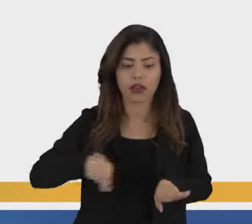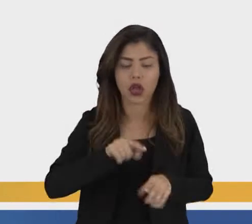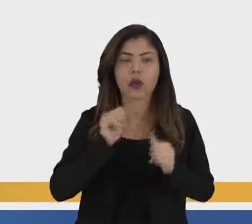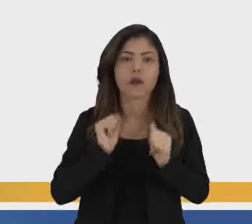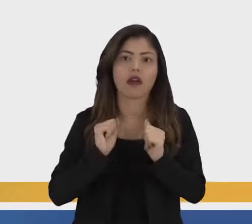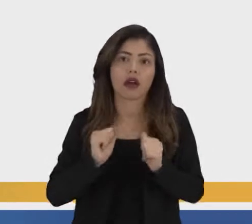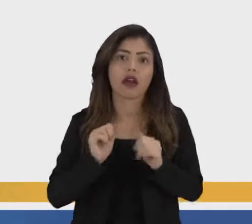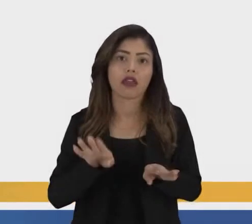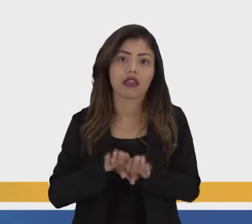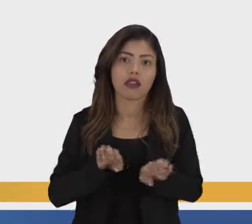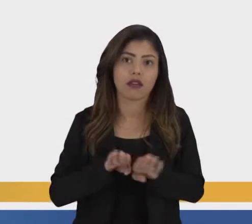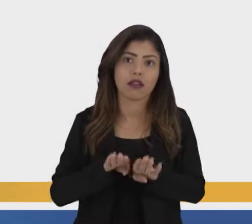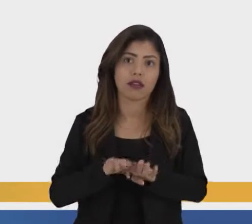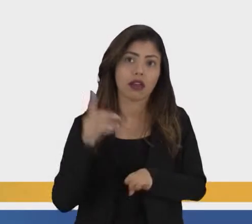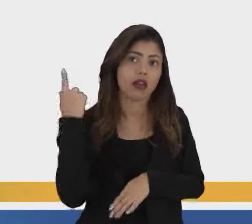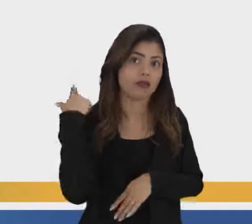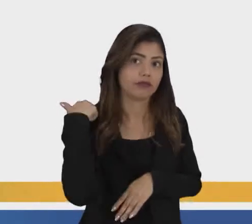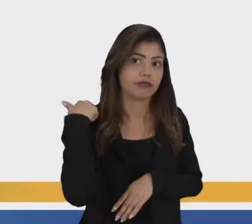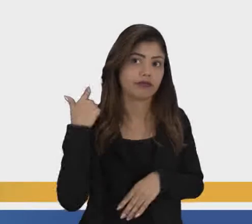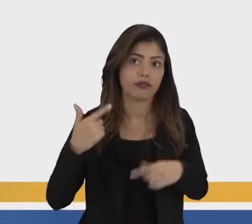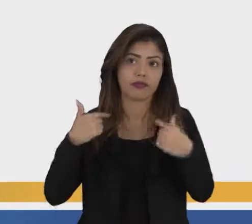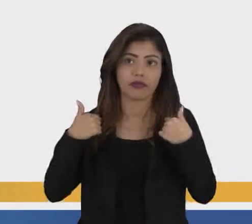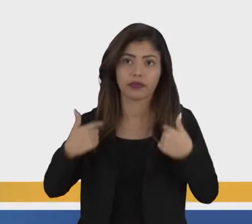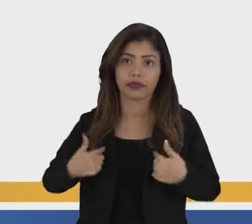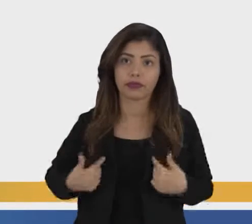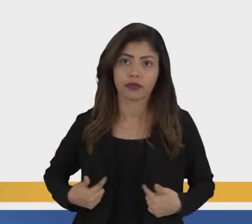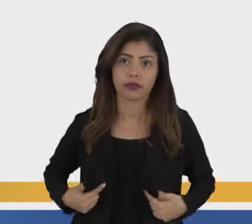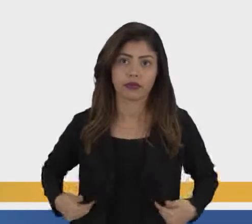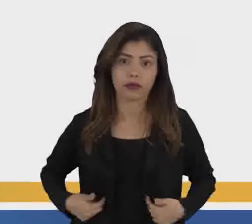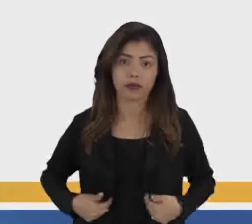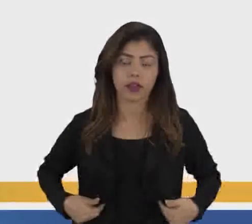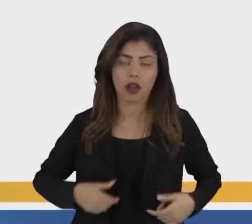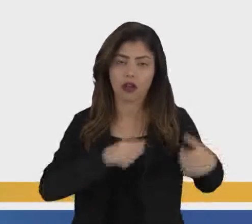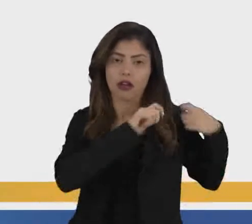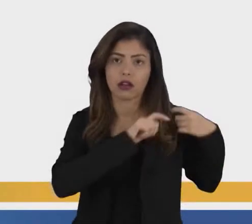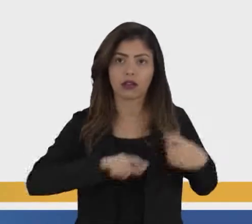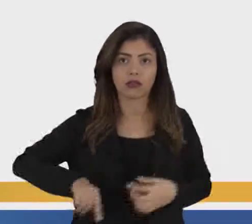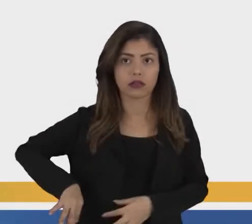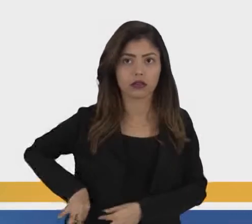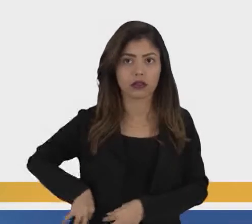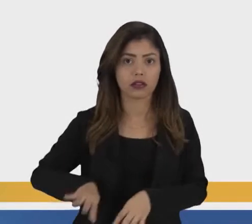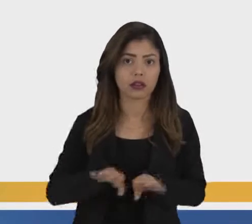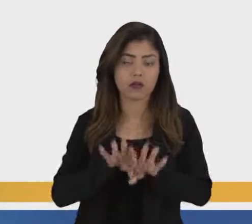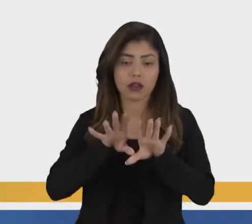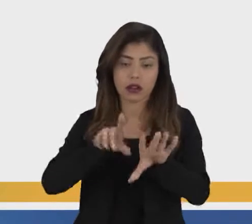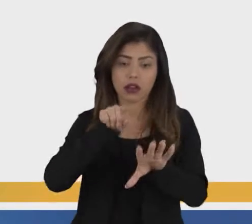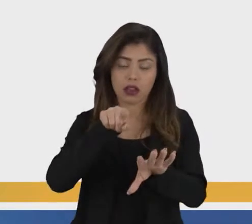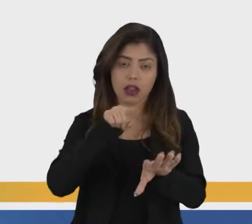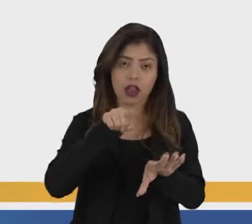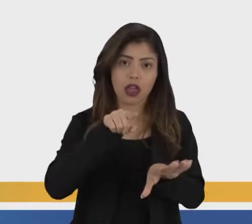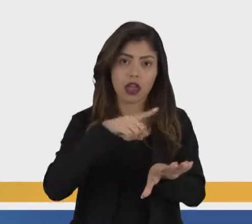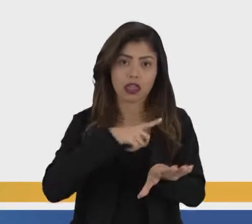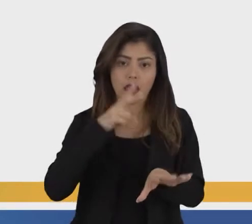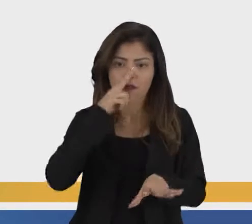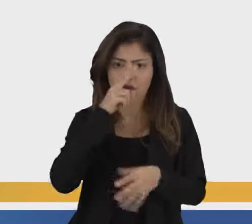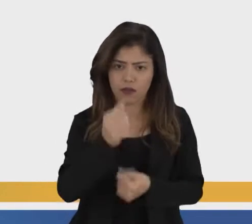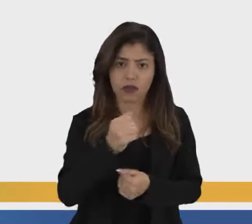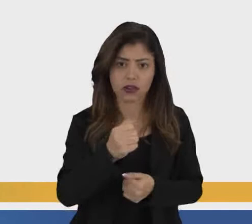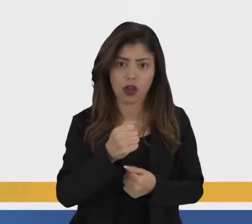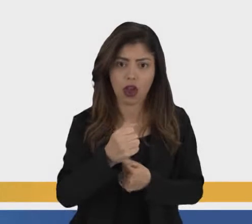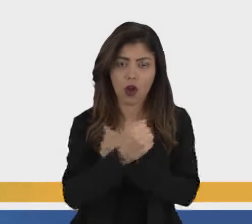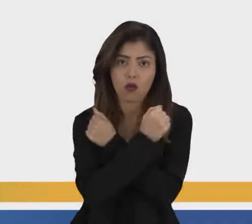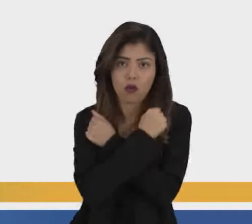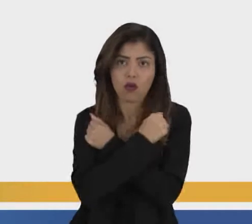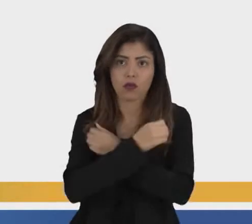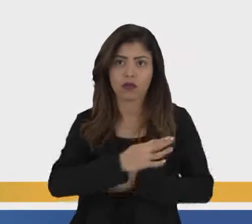que também pode causar fraturas, inclusive na região da costela. O cinto de segurança tem a finalidade de, nessas